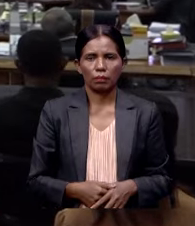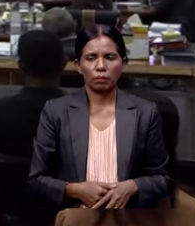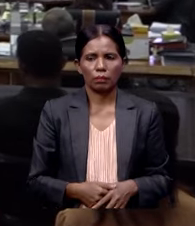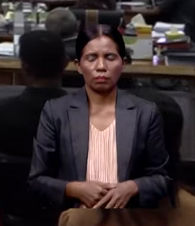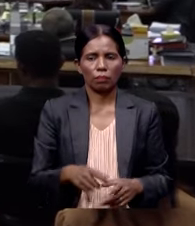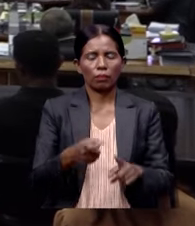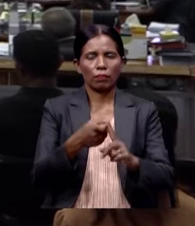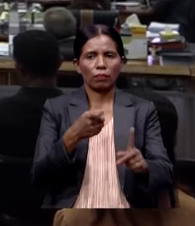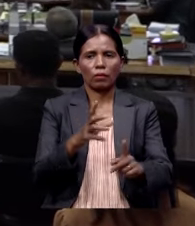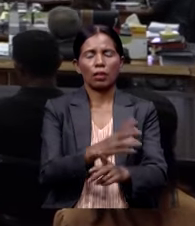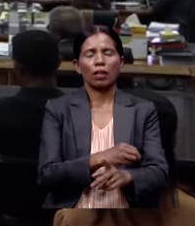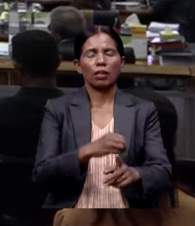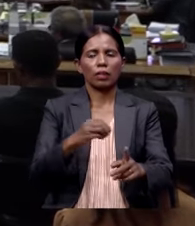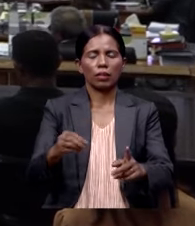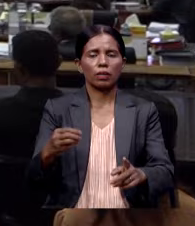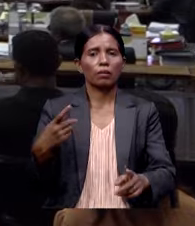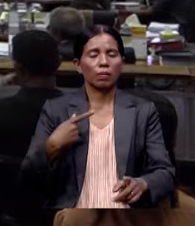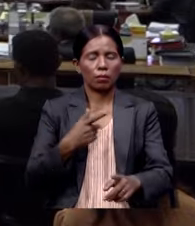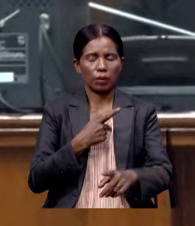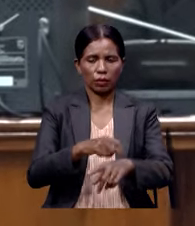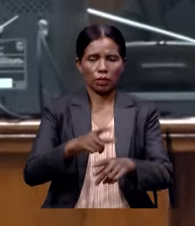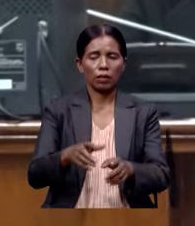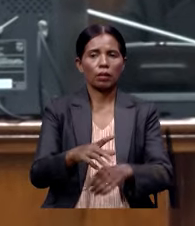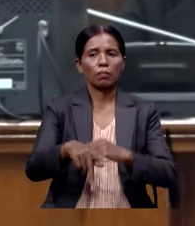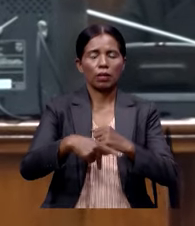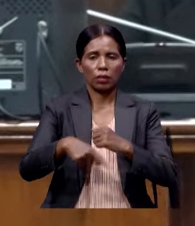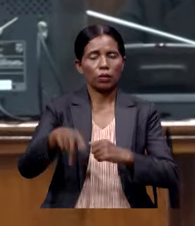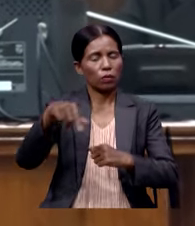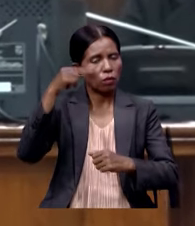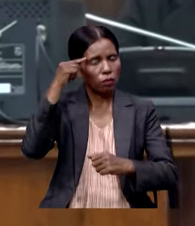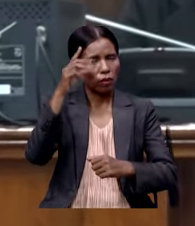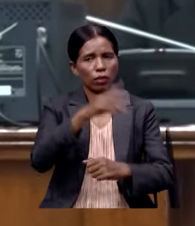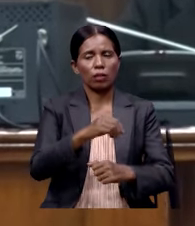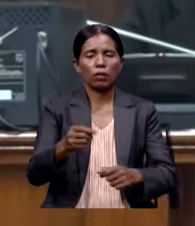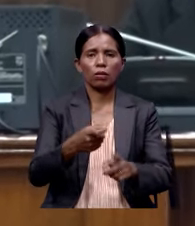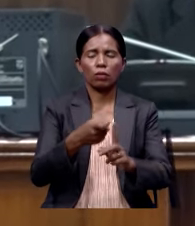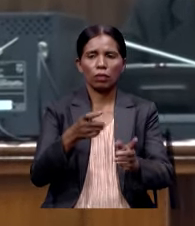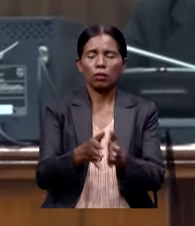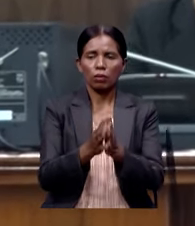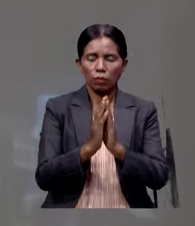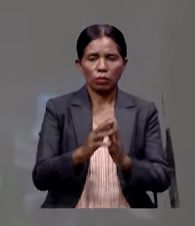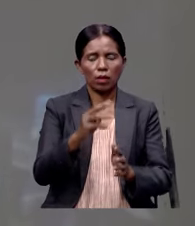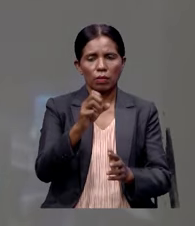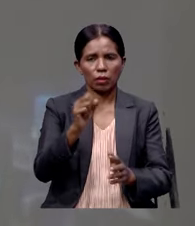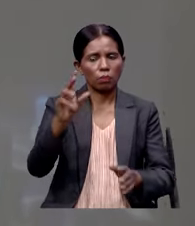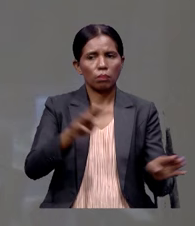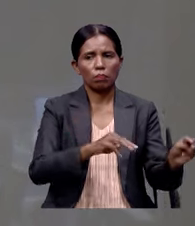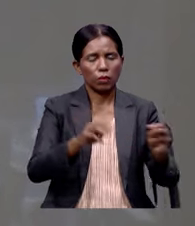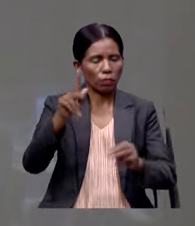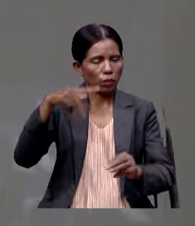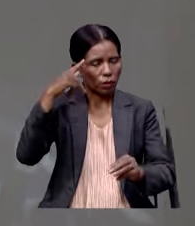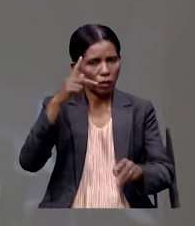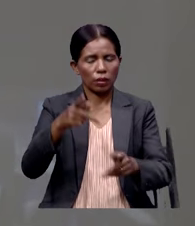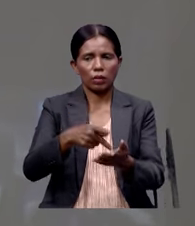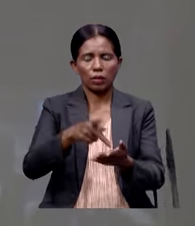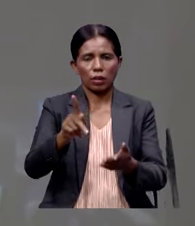Lihusi intervenção na plenária semana né, bancada governo husu Ministério Solidariedade Social na Inclusão atu muda política pagamento ba idosos